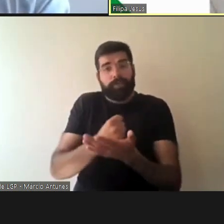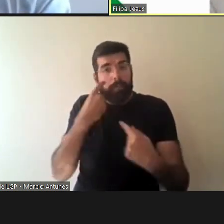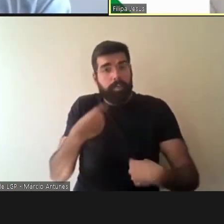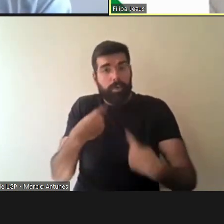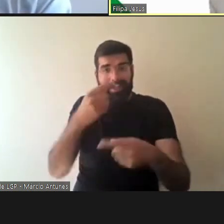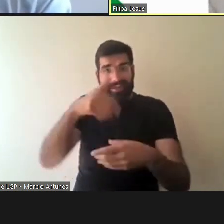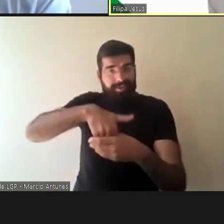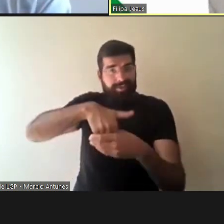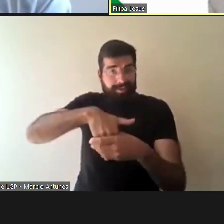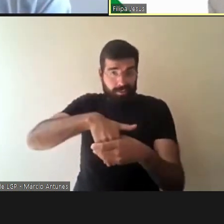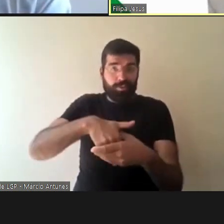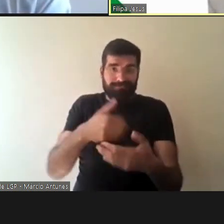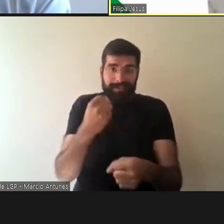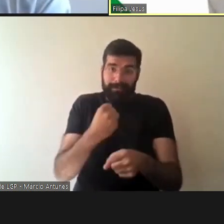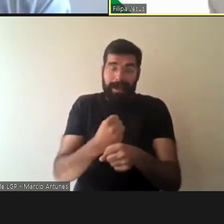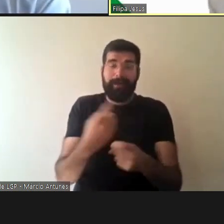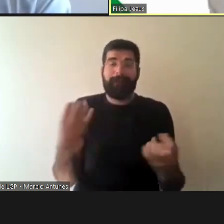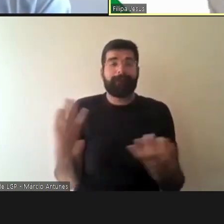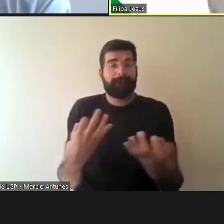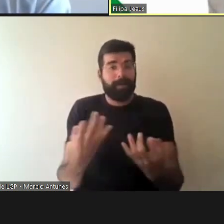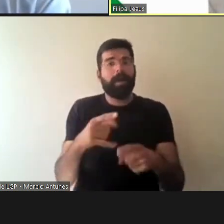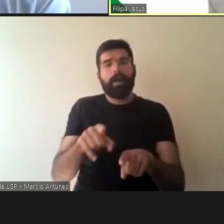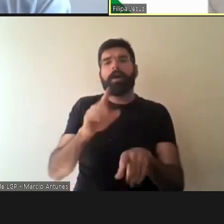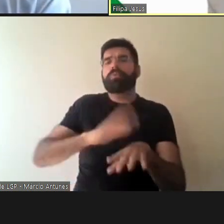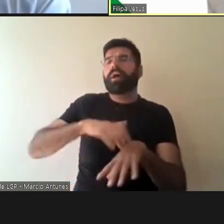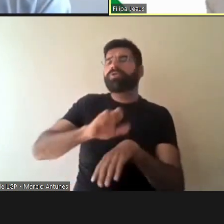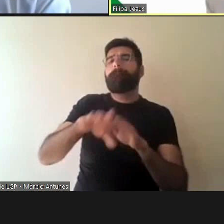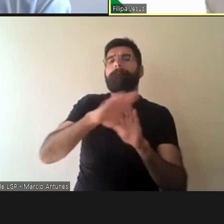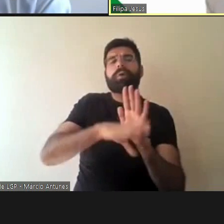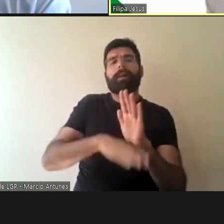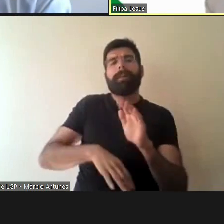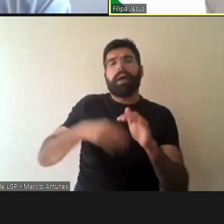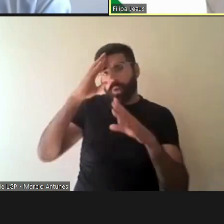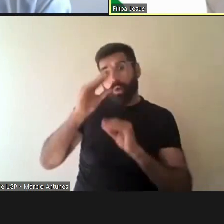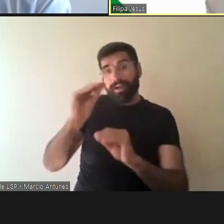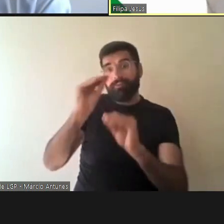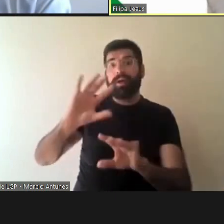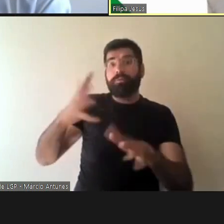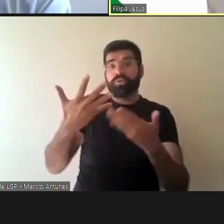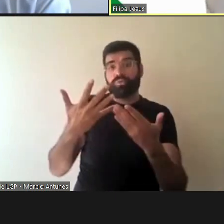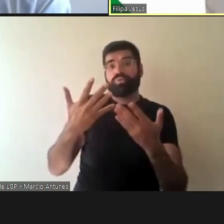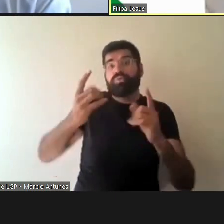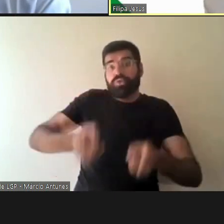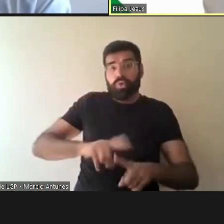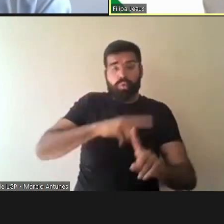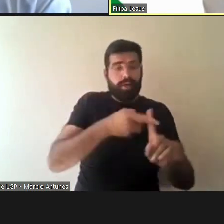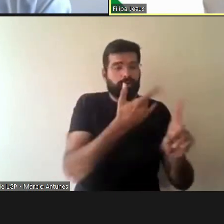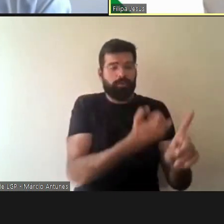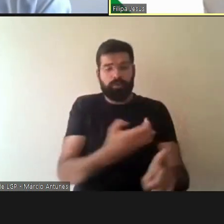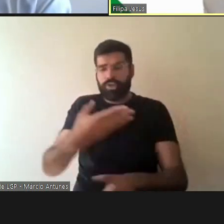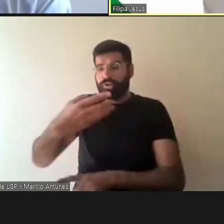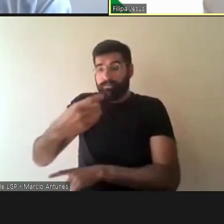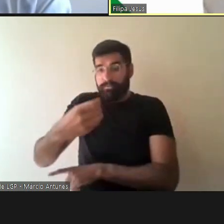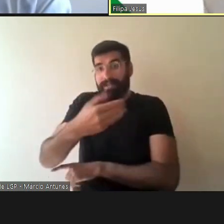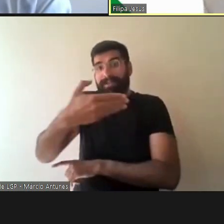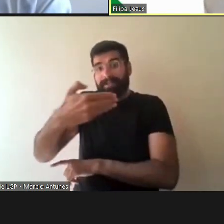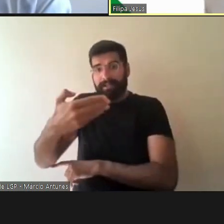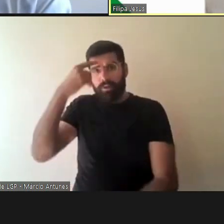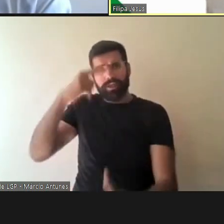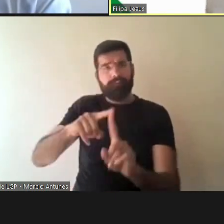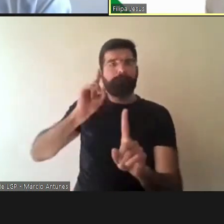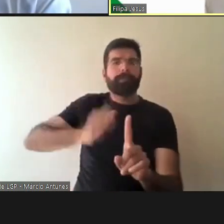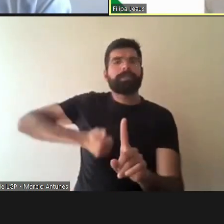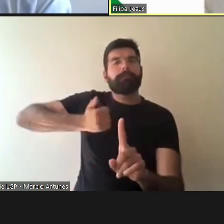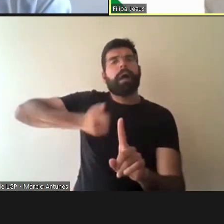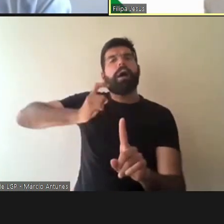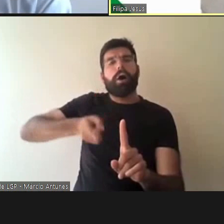pública. Surge na sequência do programa Qualifica, que foi lançado em 2017, e que tem como grande objetivo combater